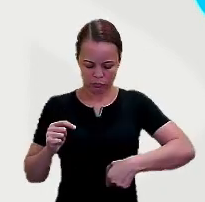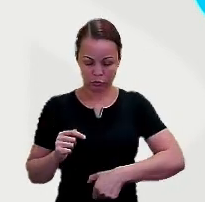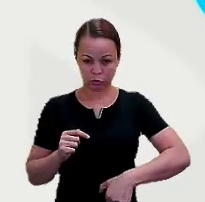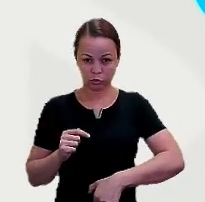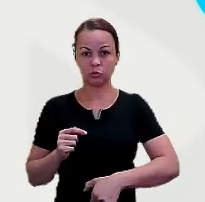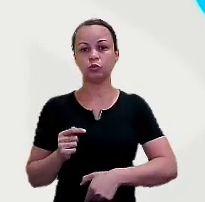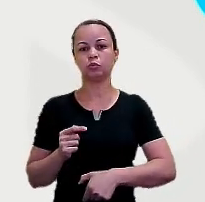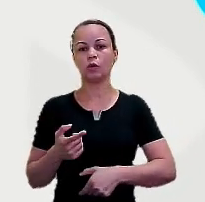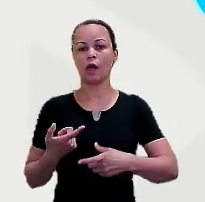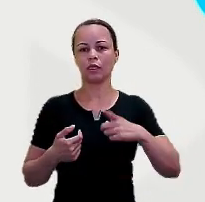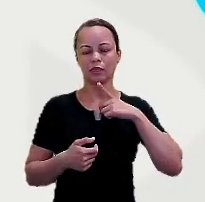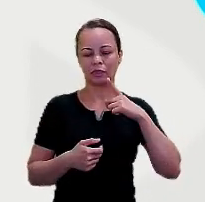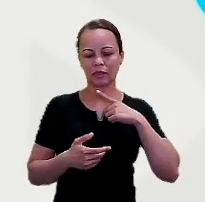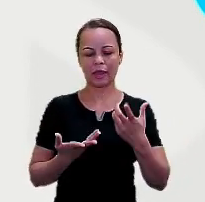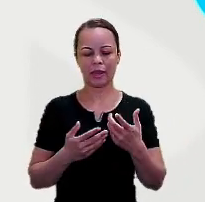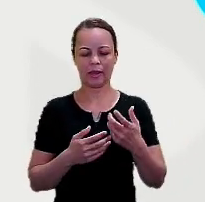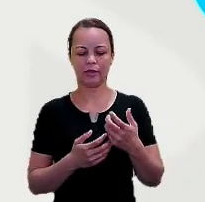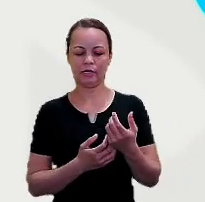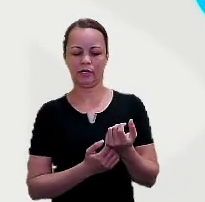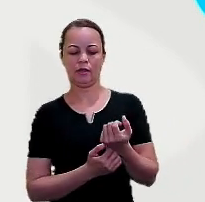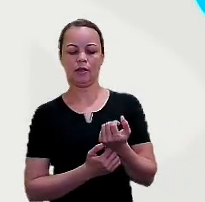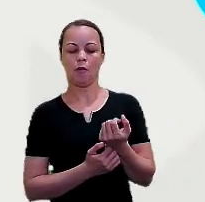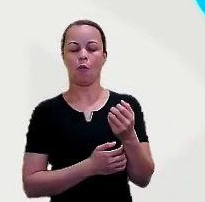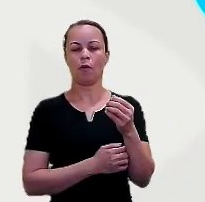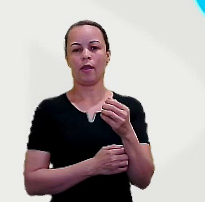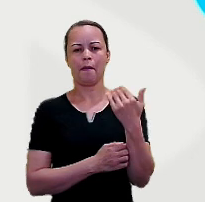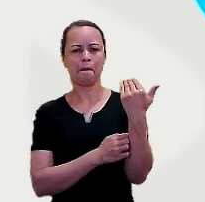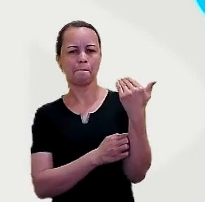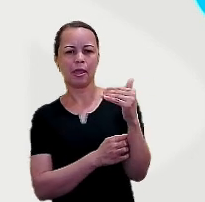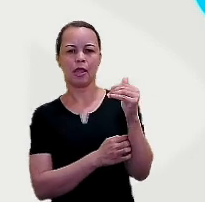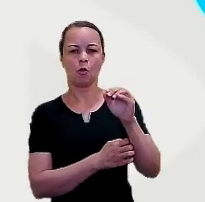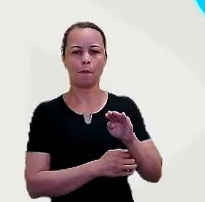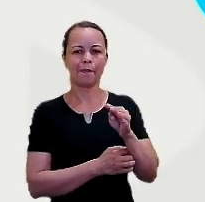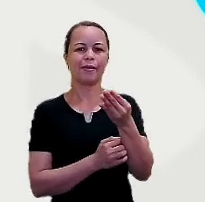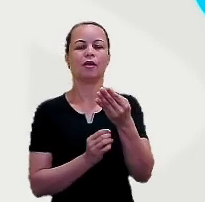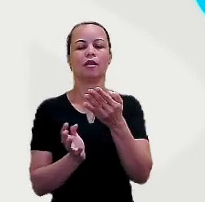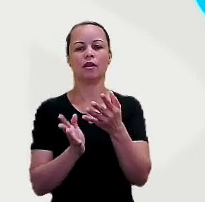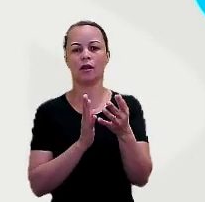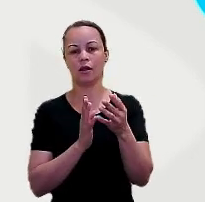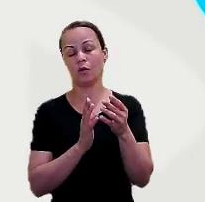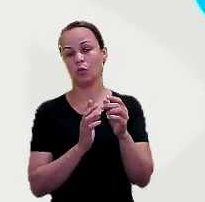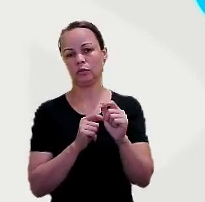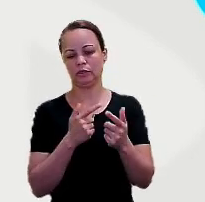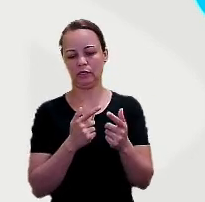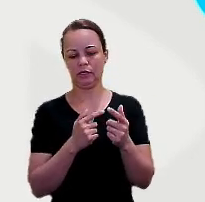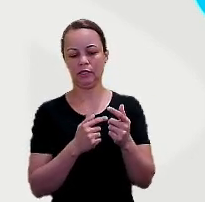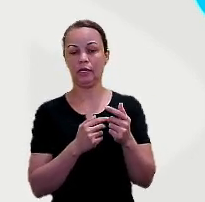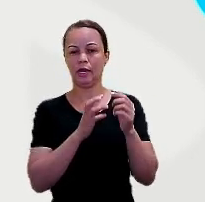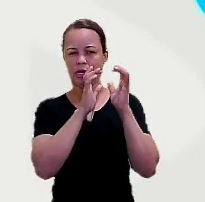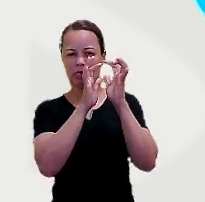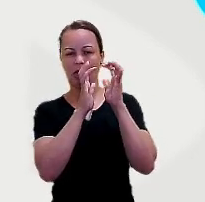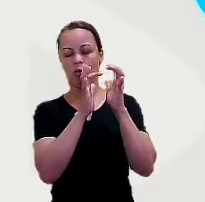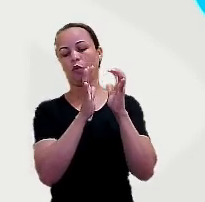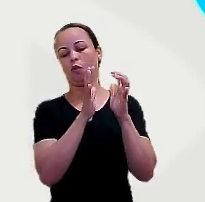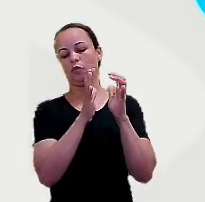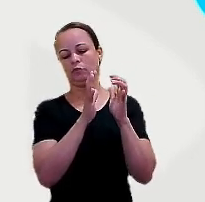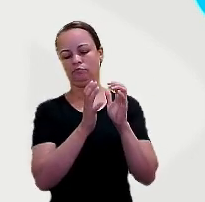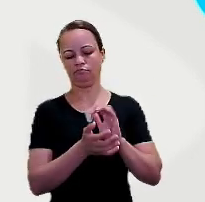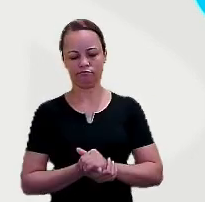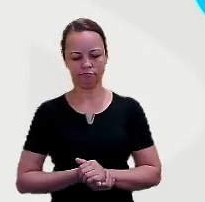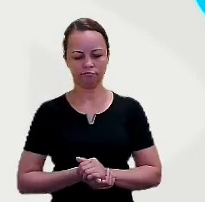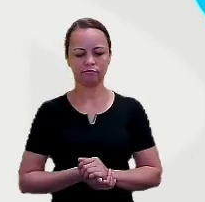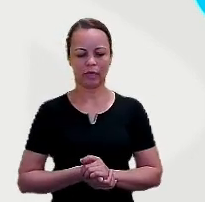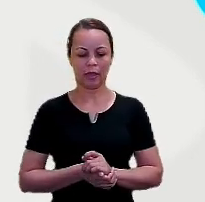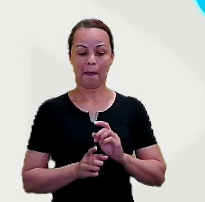gente, 500 bilhão de neurônios e mais de 30 neurotransmissores. Vou citar o exemplo de alguns muito